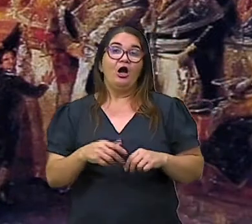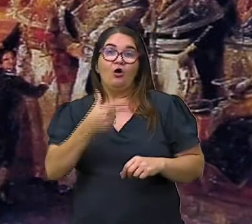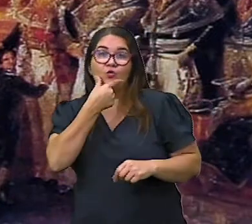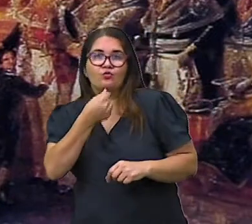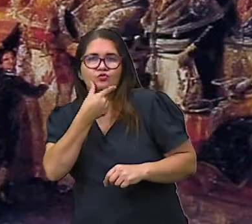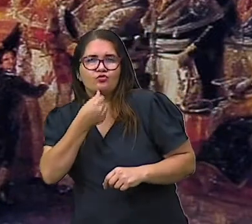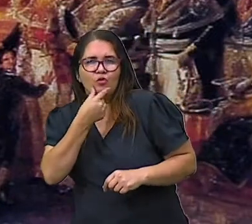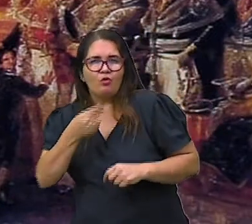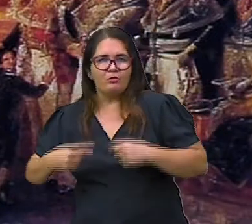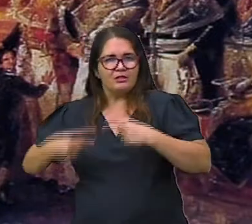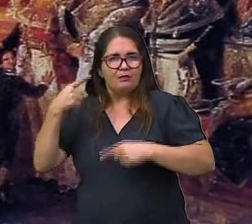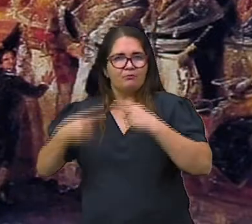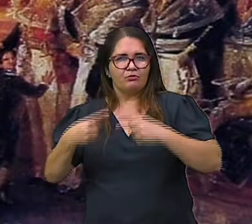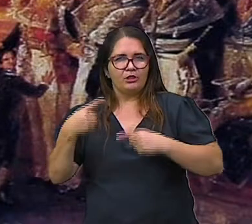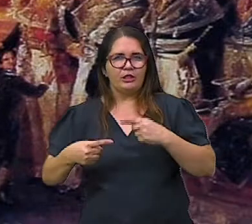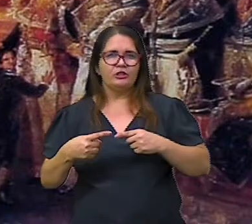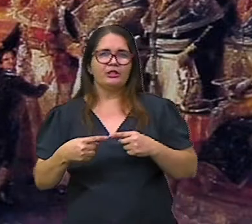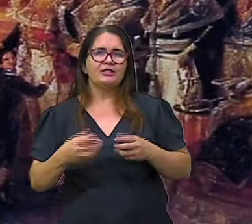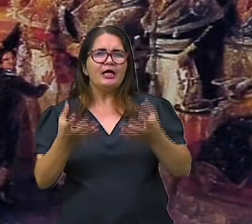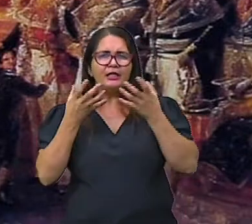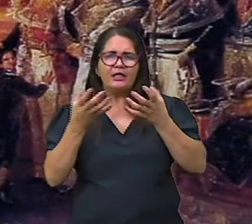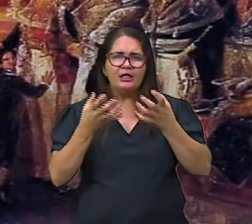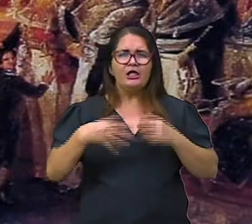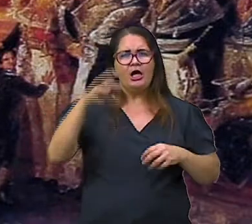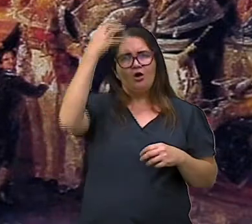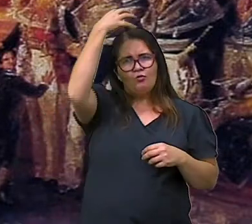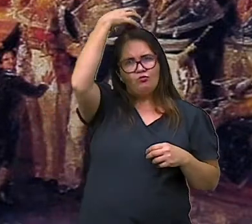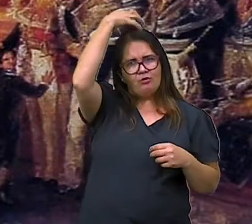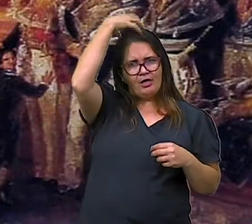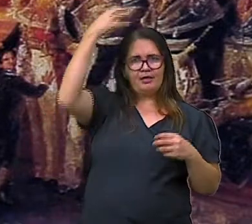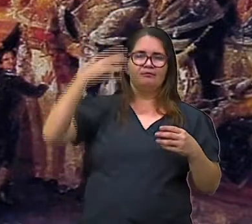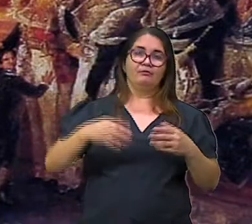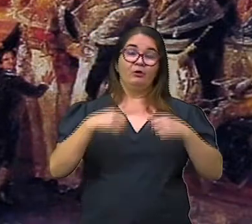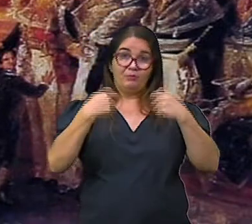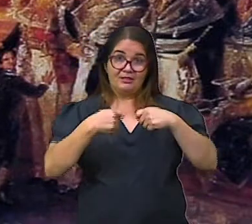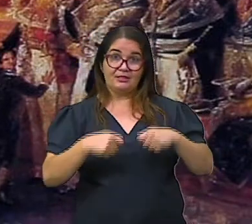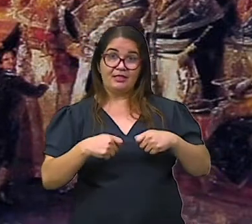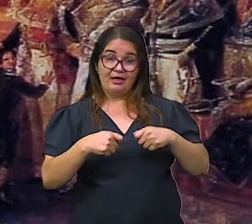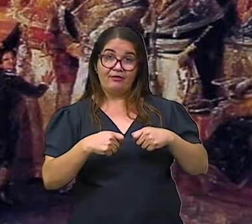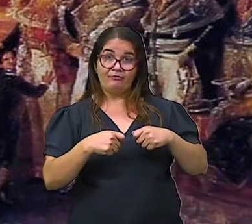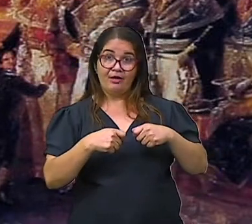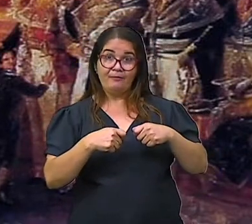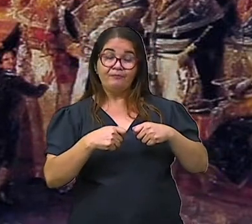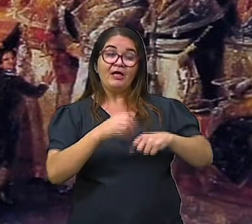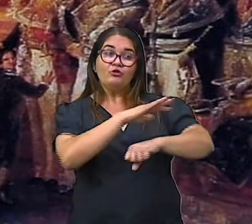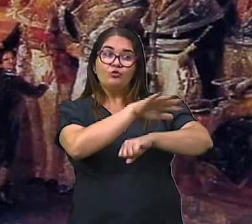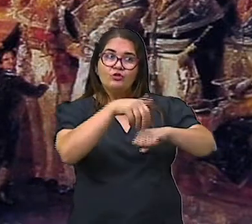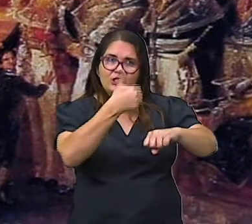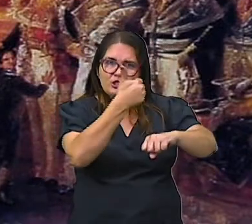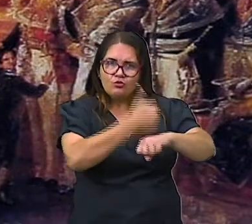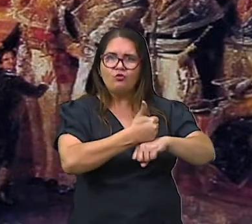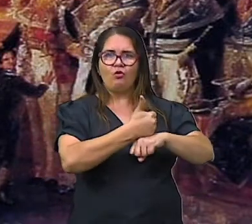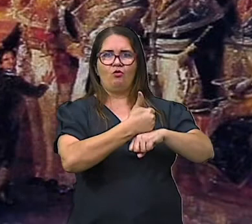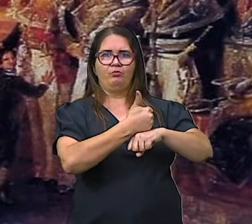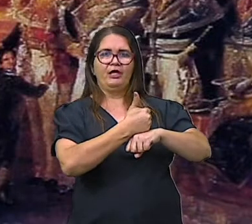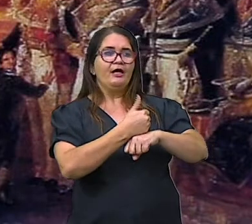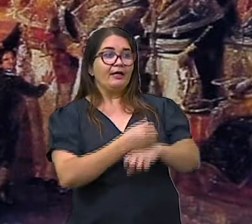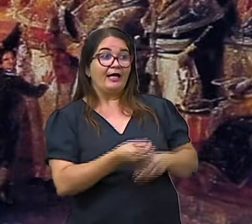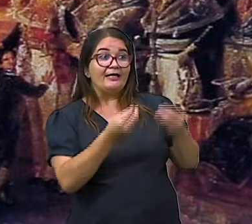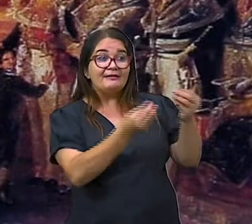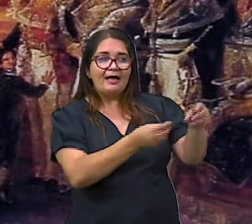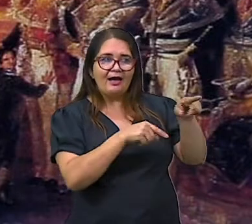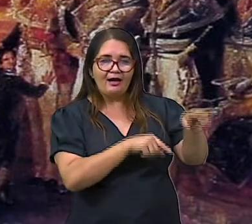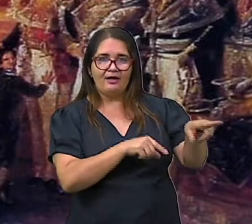pudesse ser coroado imperador do Brasil, com 14 anos de idade. Esse golpe parlamentar aconteceu